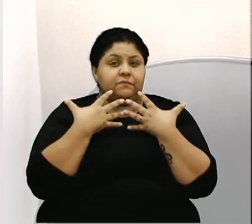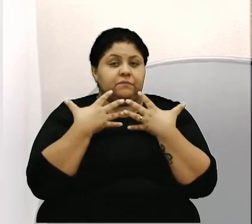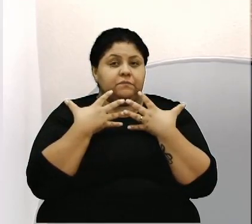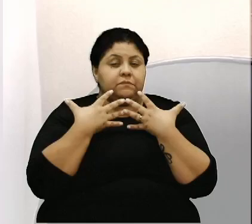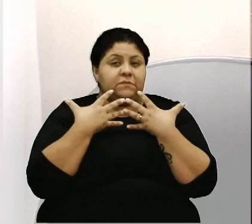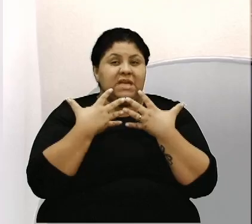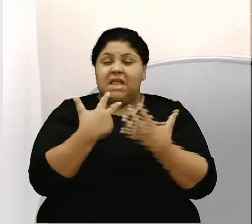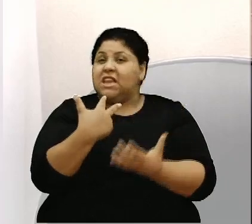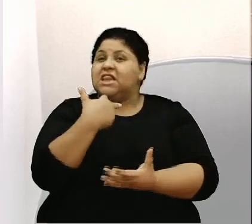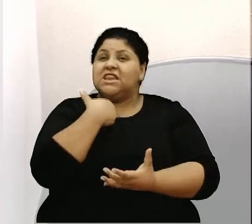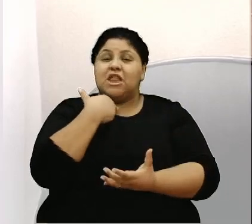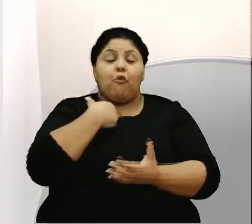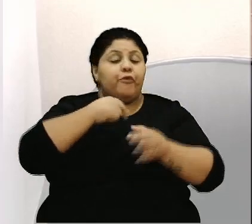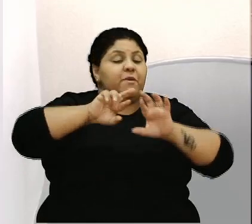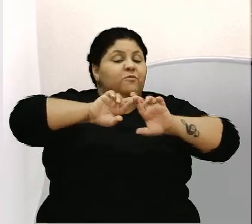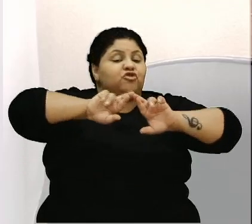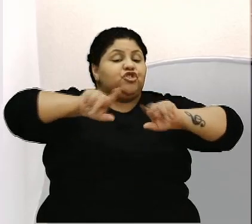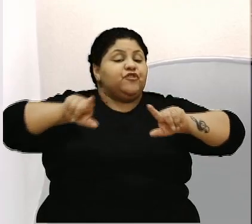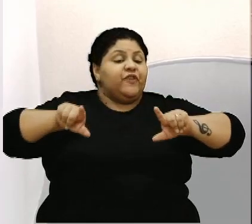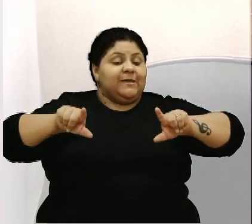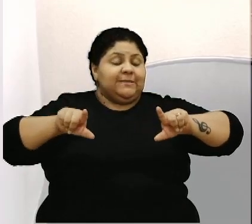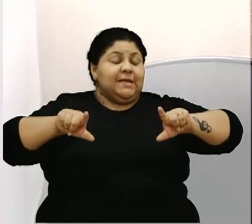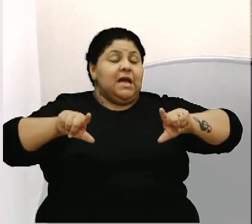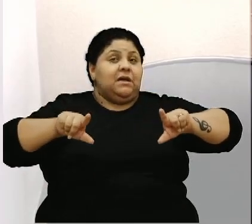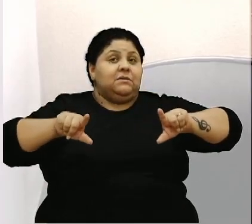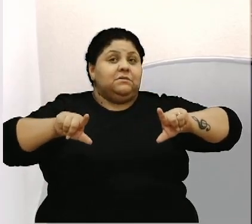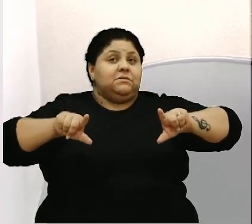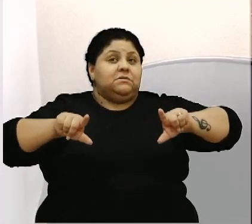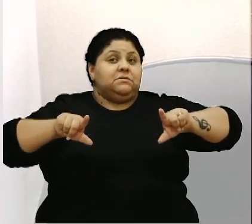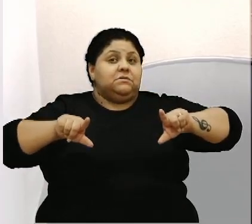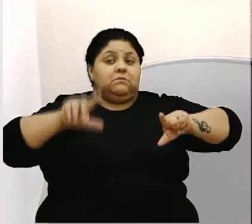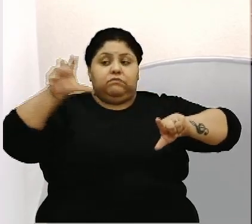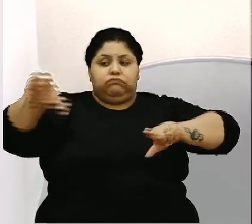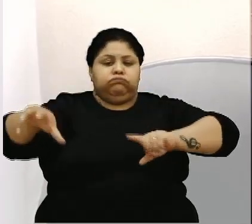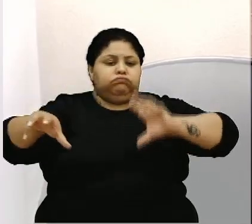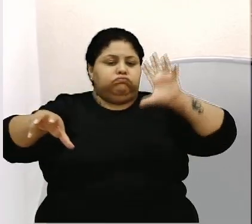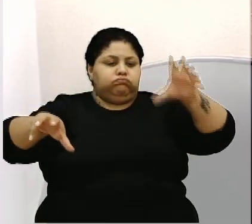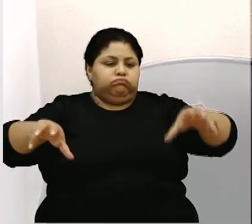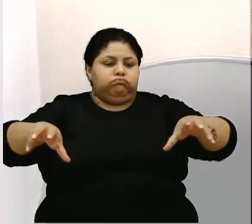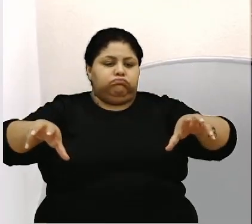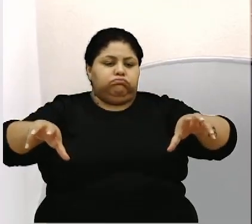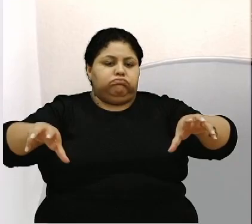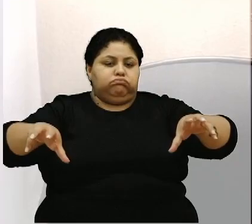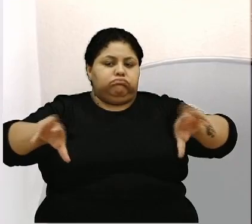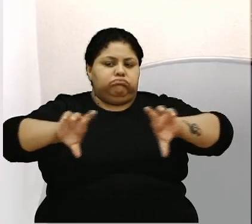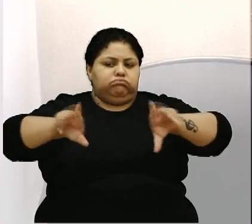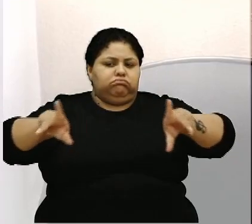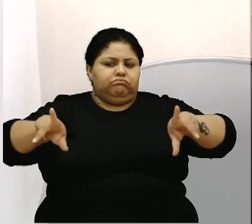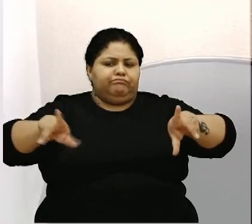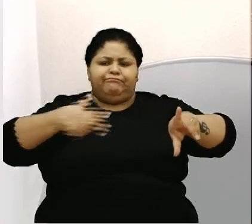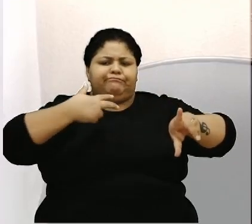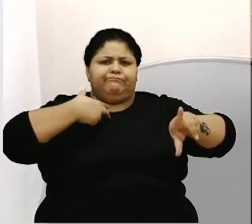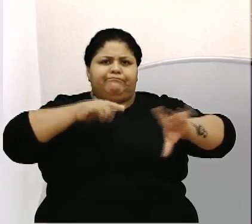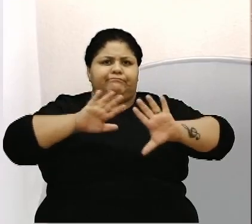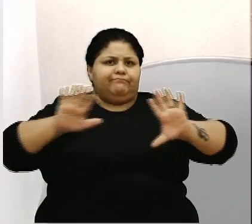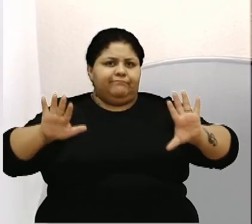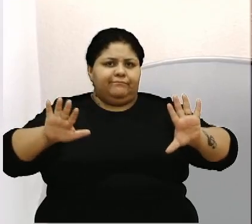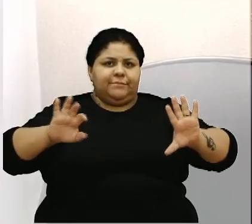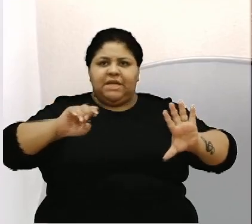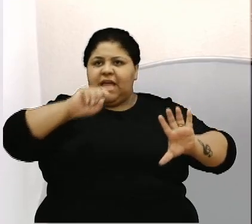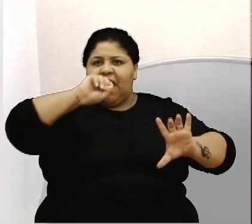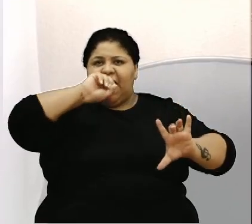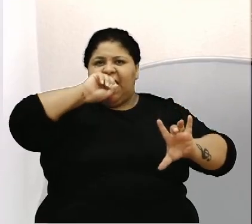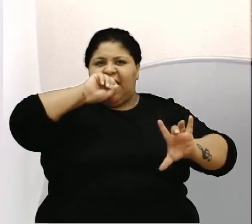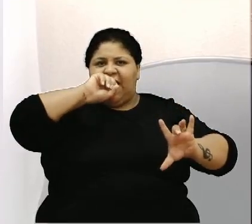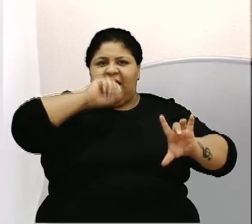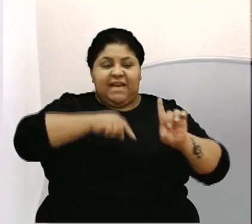tentar diferenciar uma parte da cidade do que da outra. Então, a inveja ela é positiva.